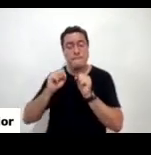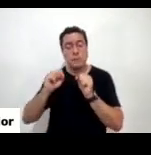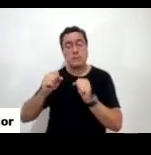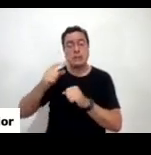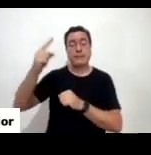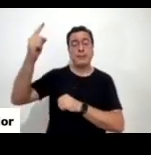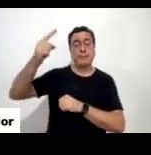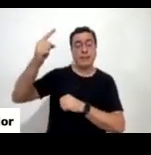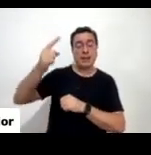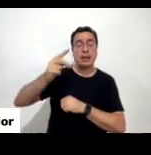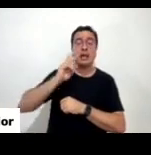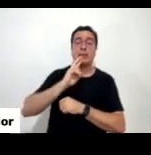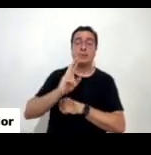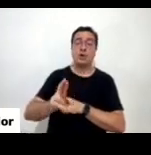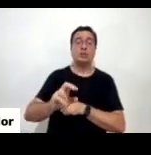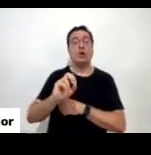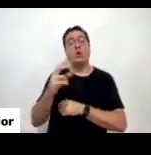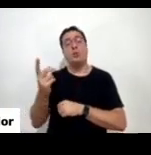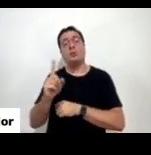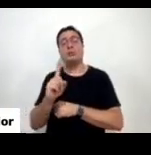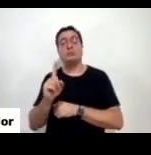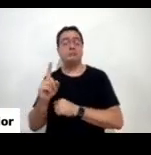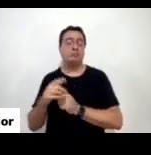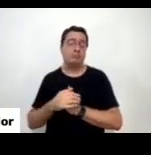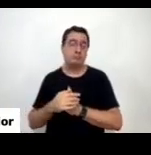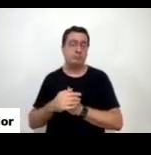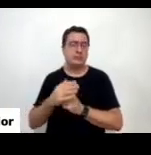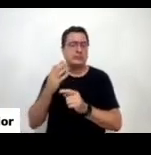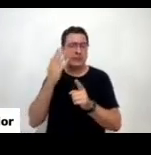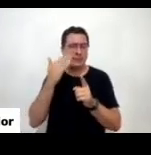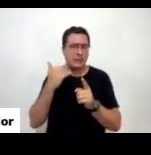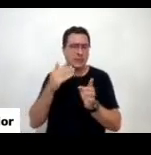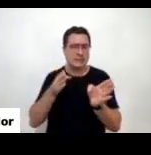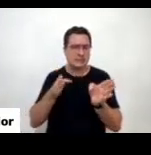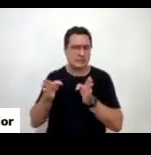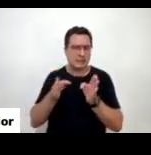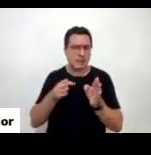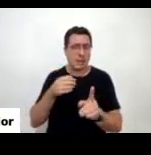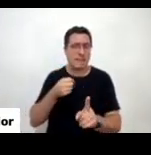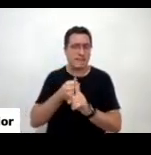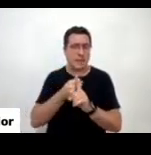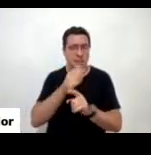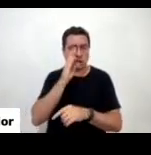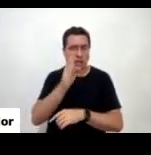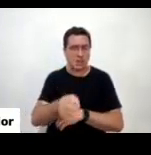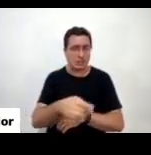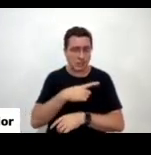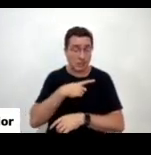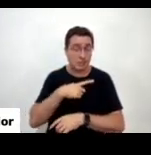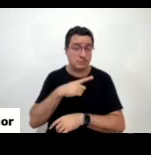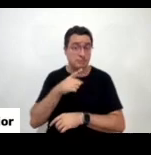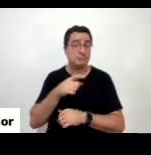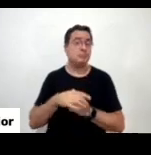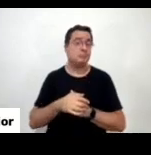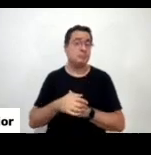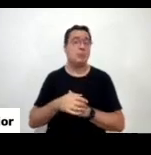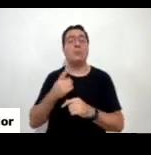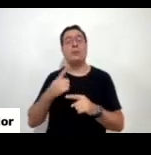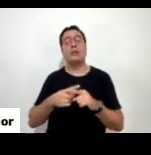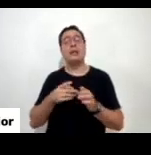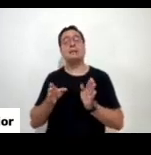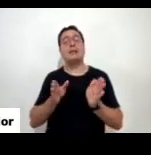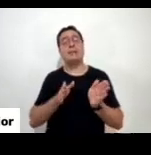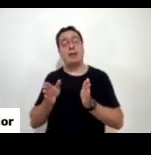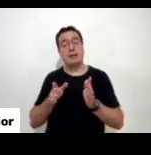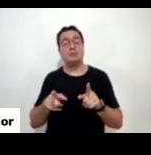primeiras respostas ou não. E você sabia que a acessibilidade impacta diretamente nisso? Porque a acessibilidade